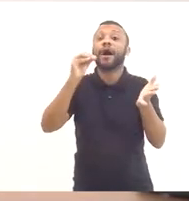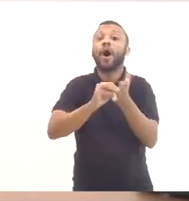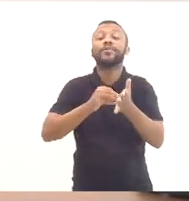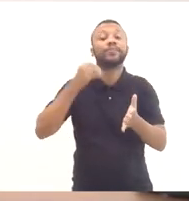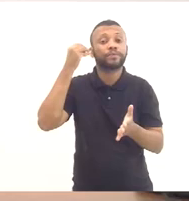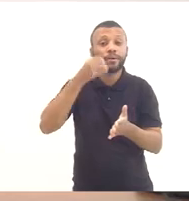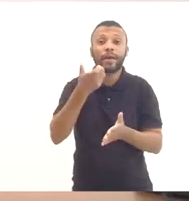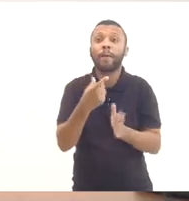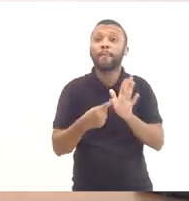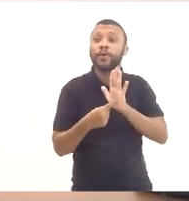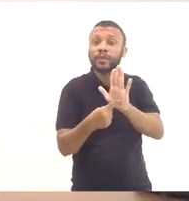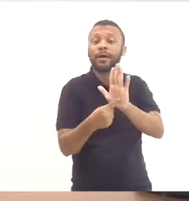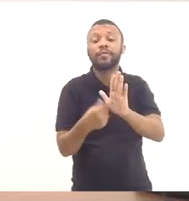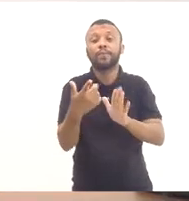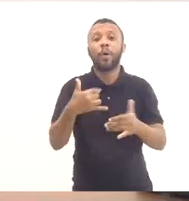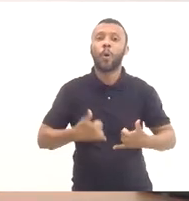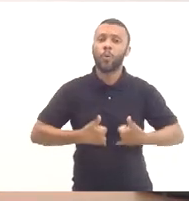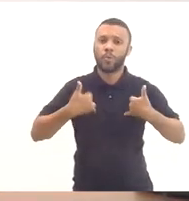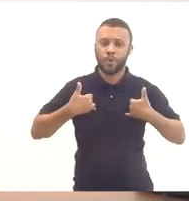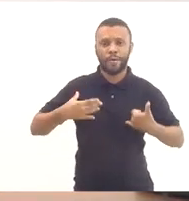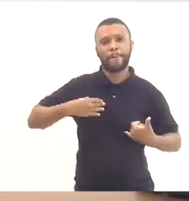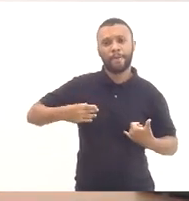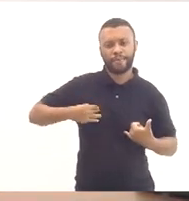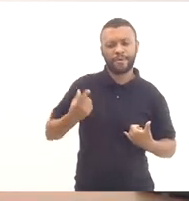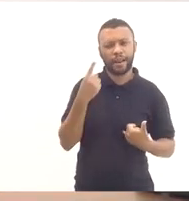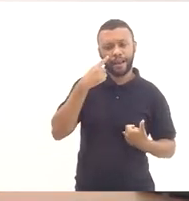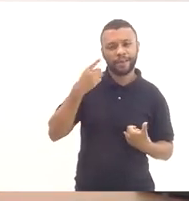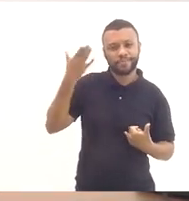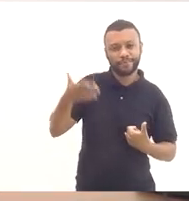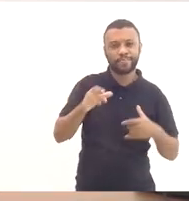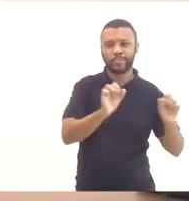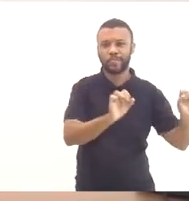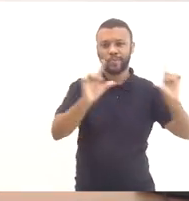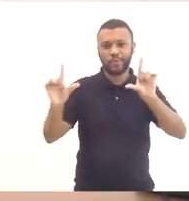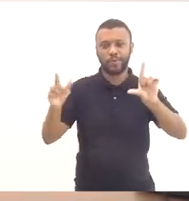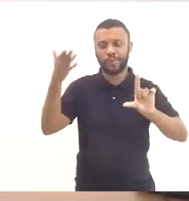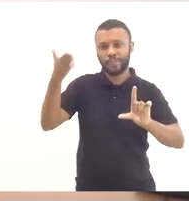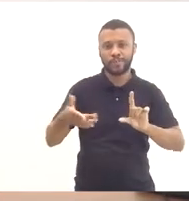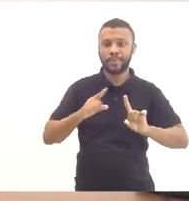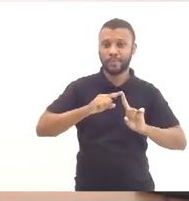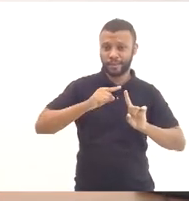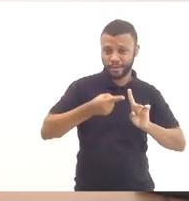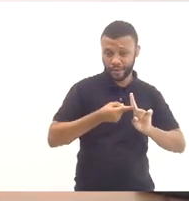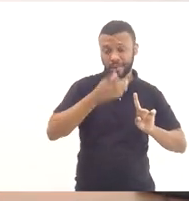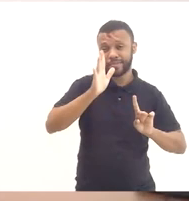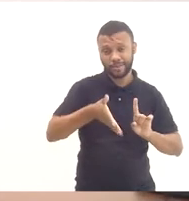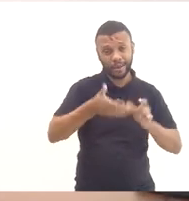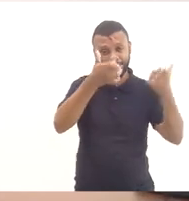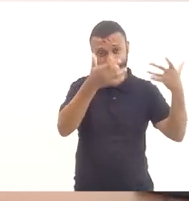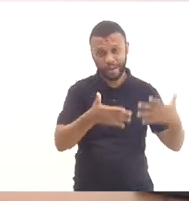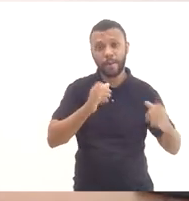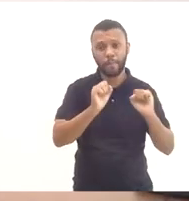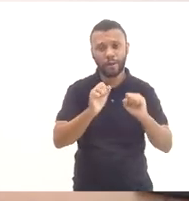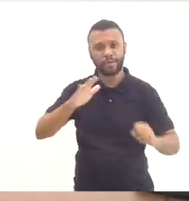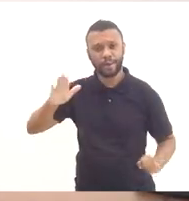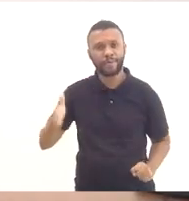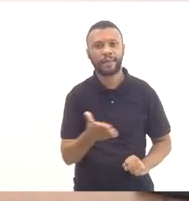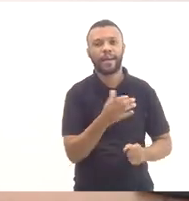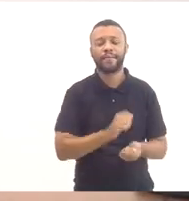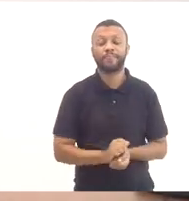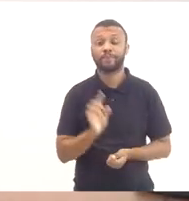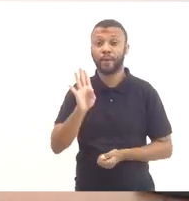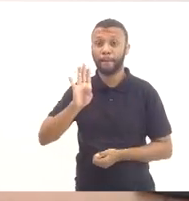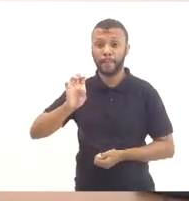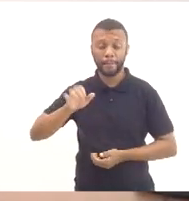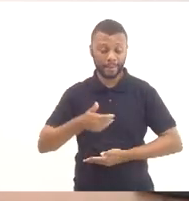Quero mostrar para vocês Meu grande orgulho meu filho daqui a pouco vai olha aqui a minha gestação Eu já falei pode avançar por favor esse é meu